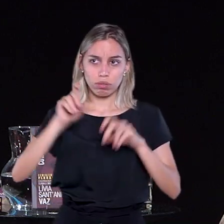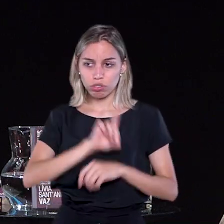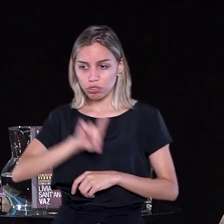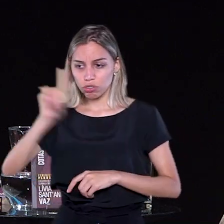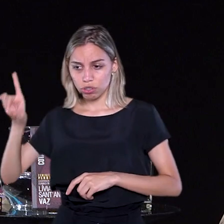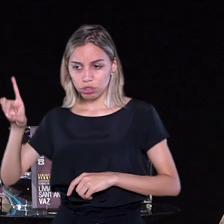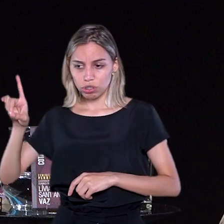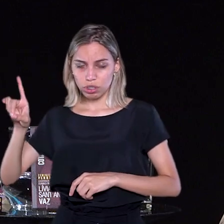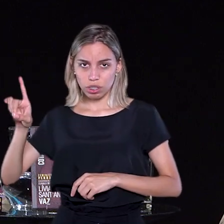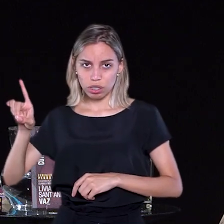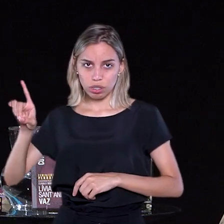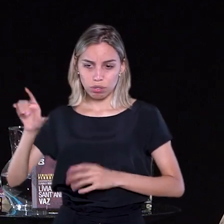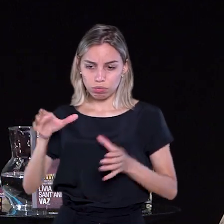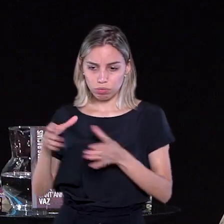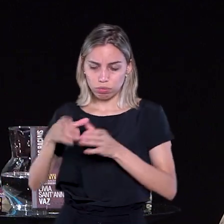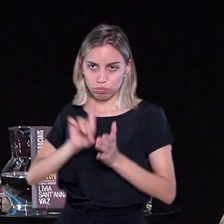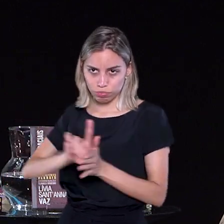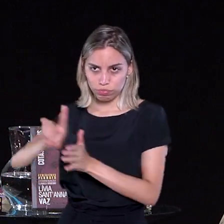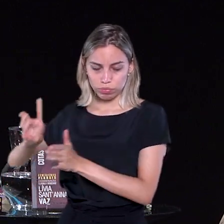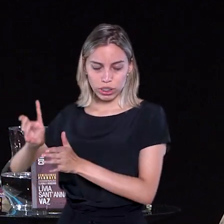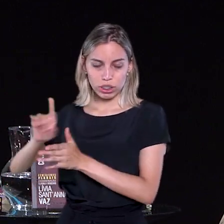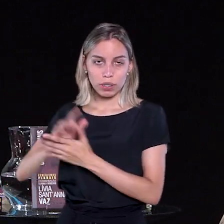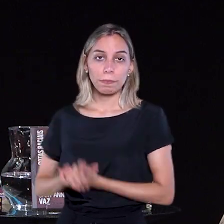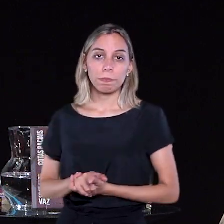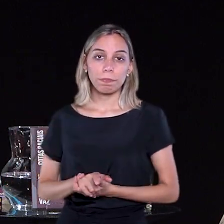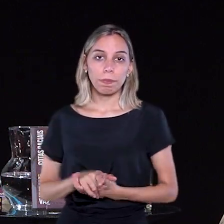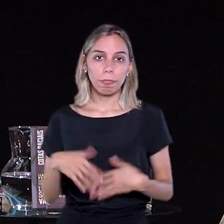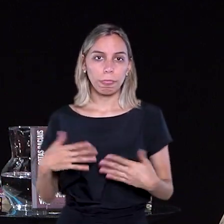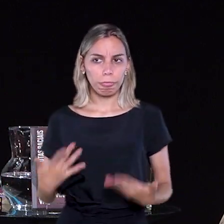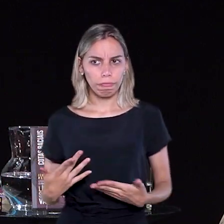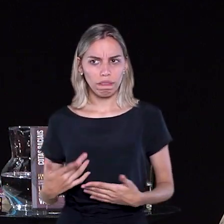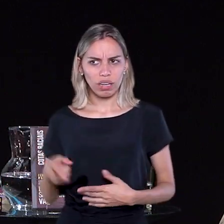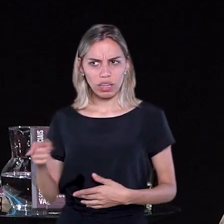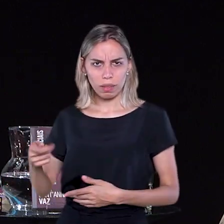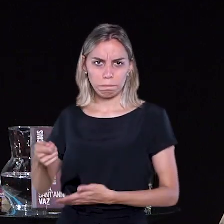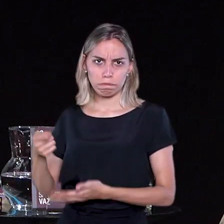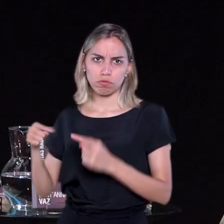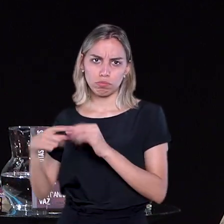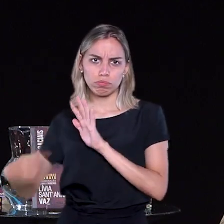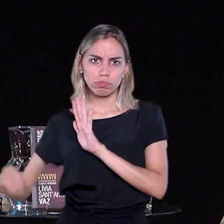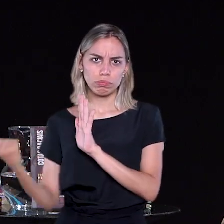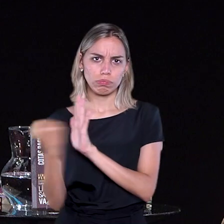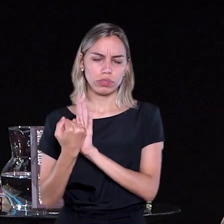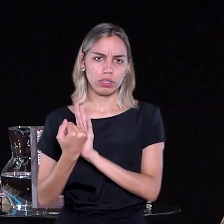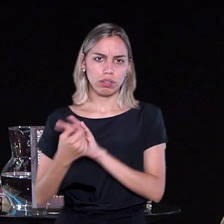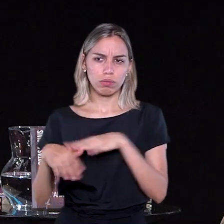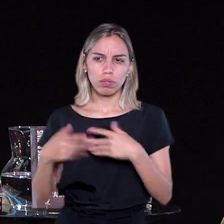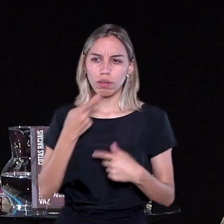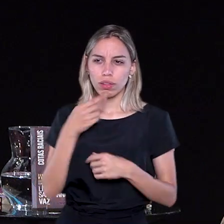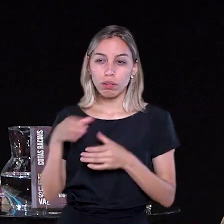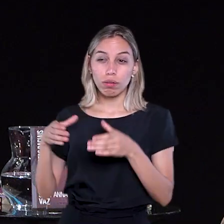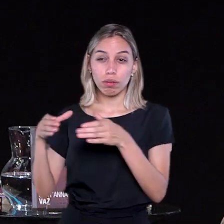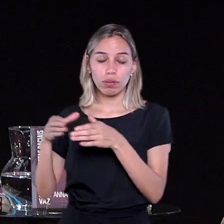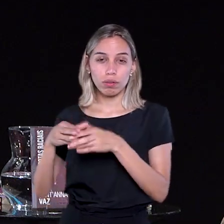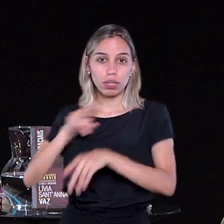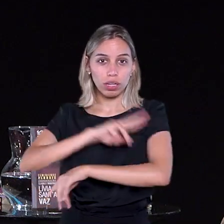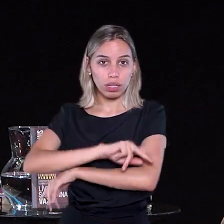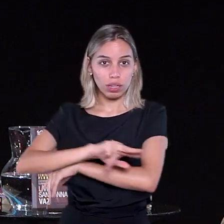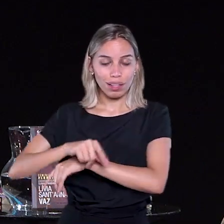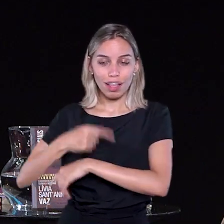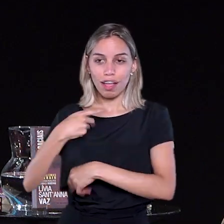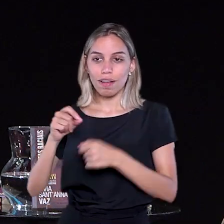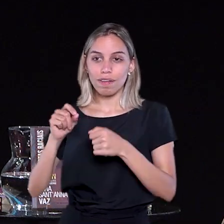A extrema-direita capturou essas políticas, aumentou o valor que é transferido e falou isso,